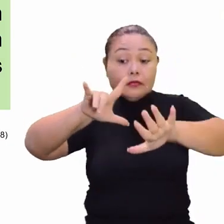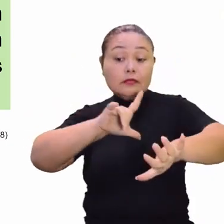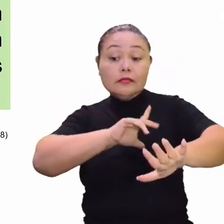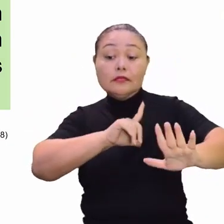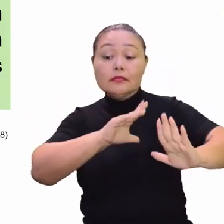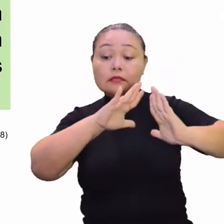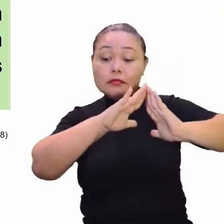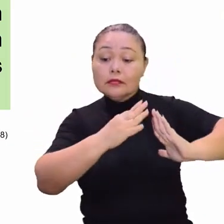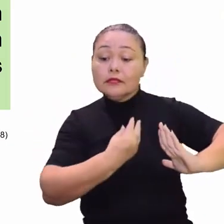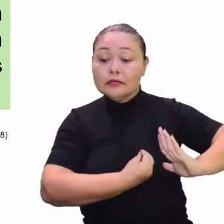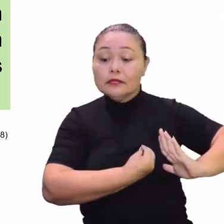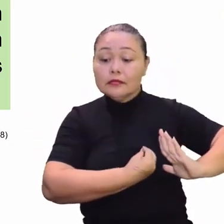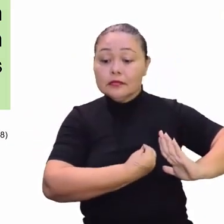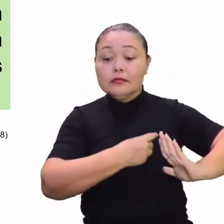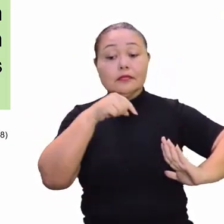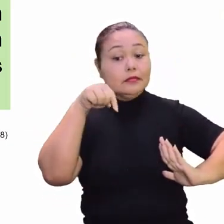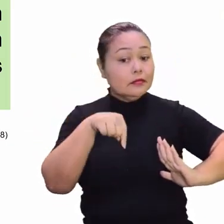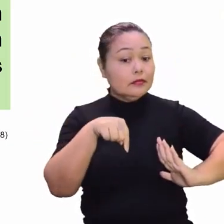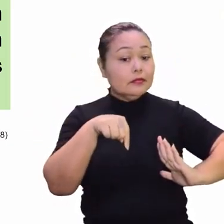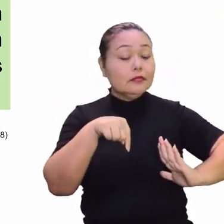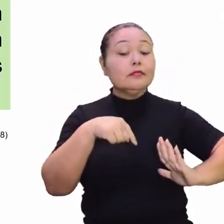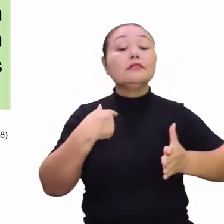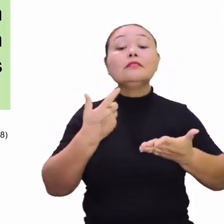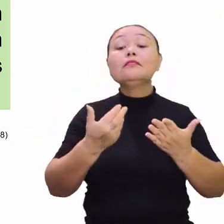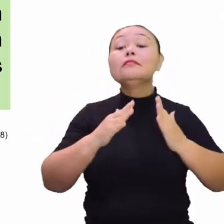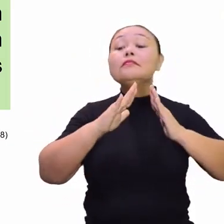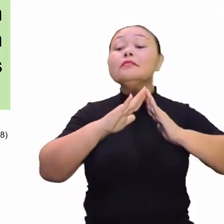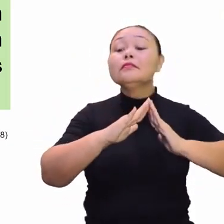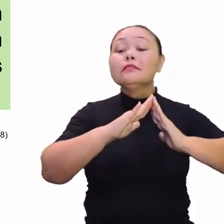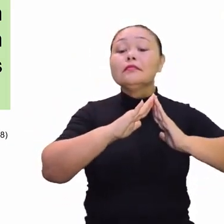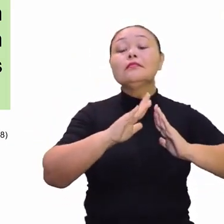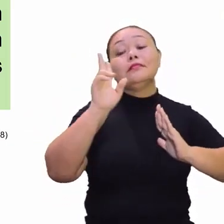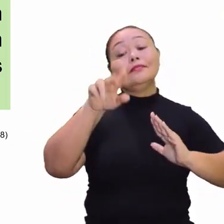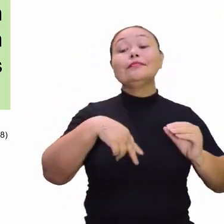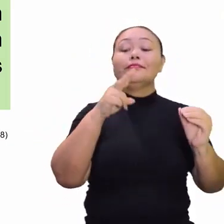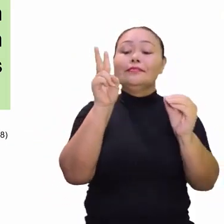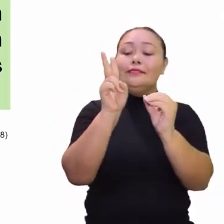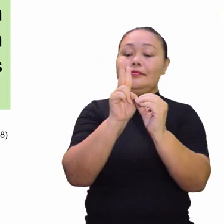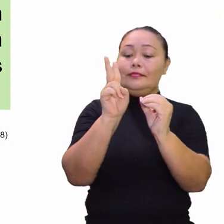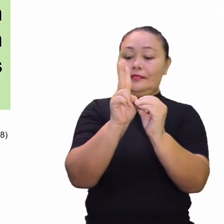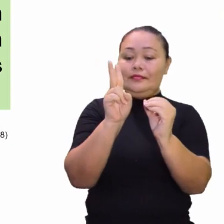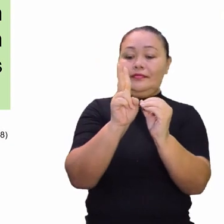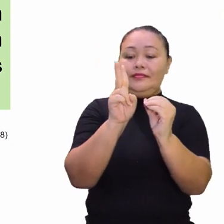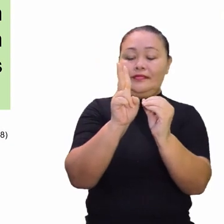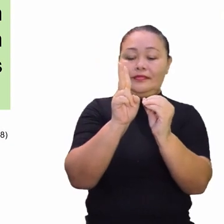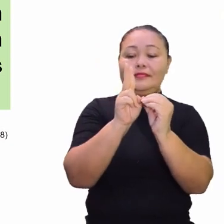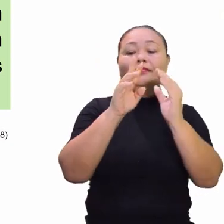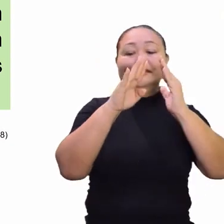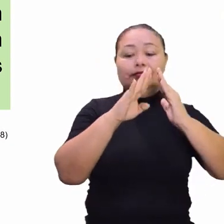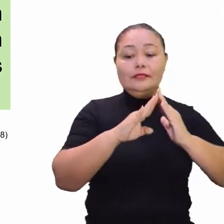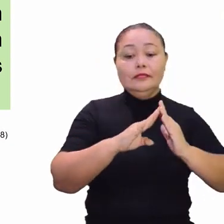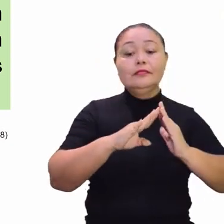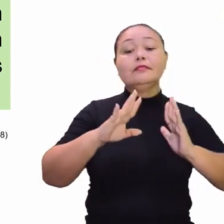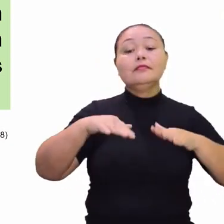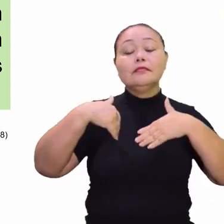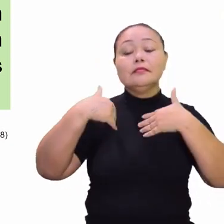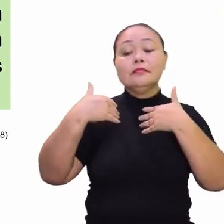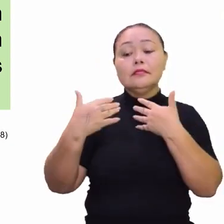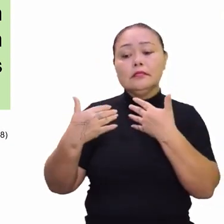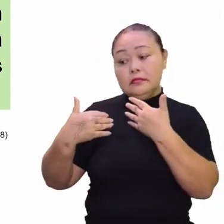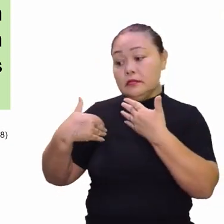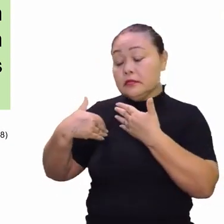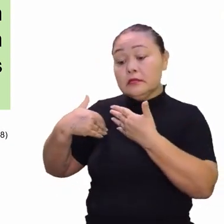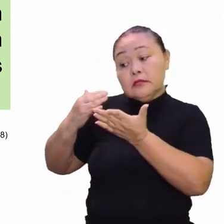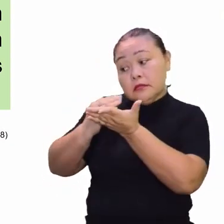aqui, ok? Quem é que estava aqui? Os indígenas. E começou a